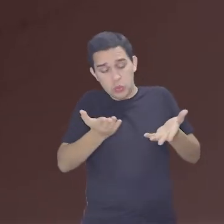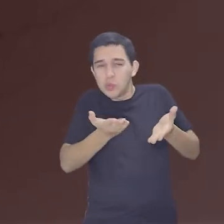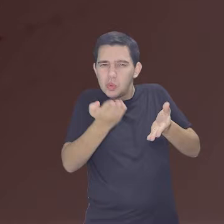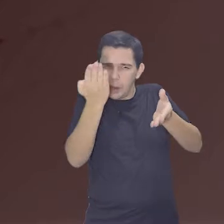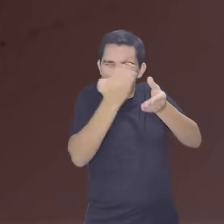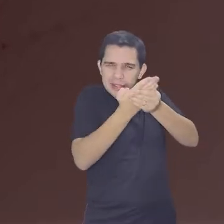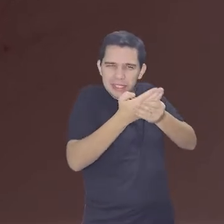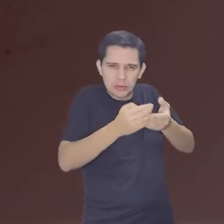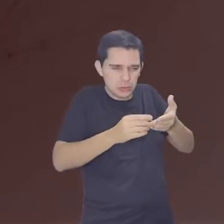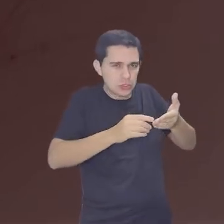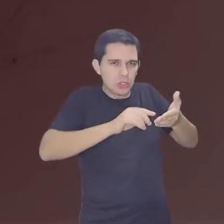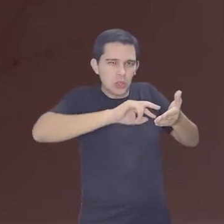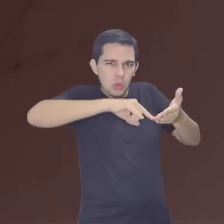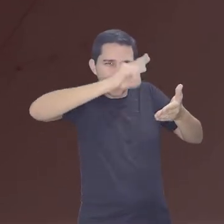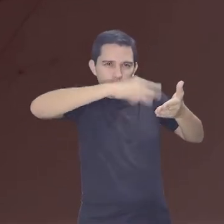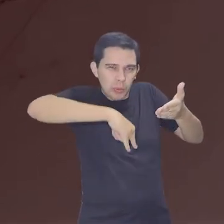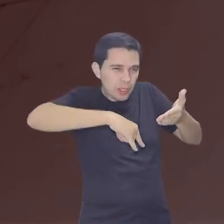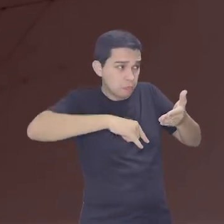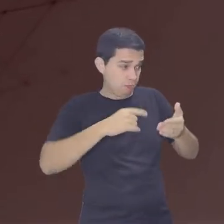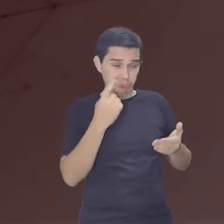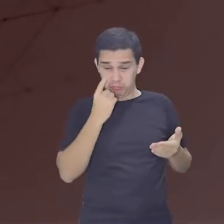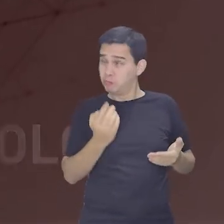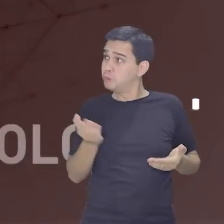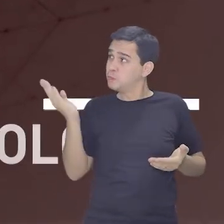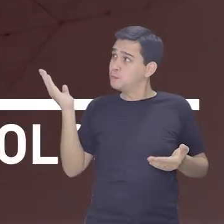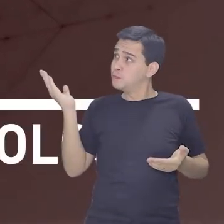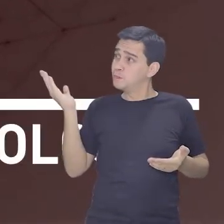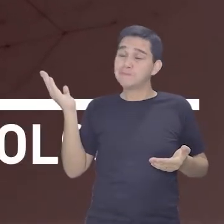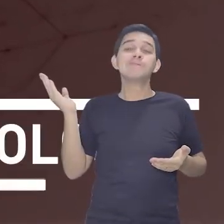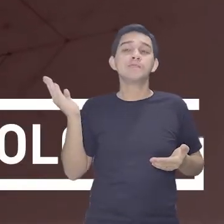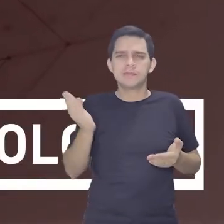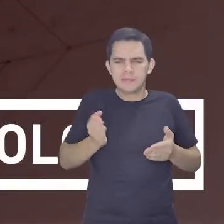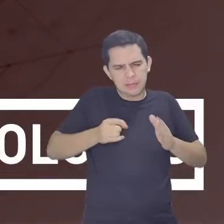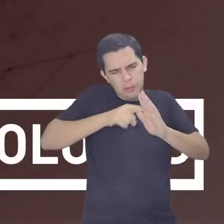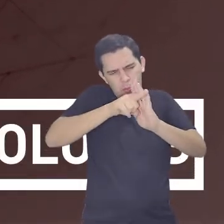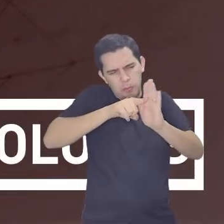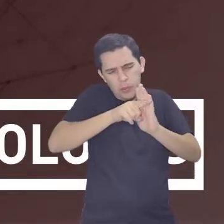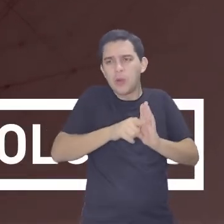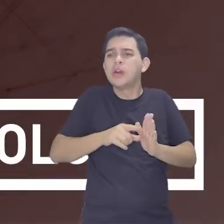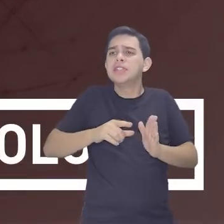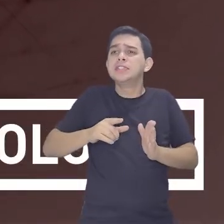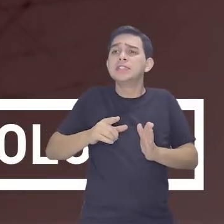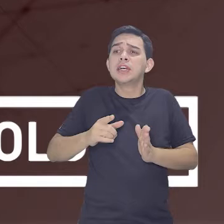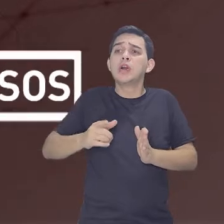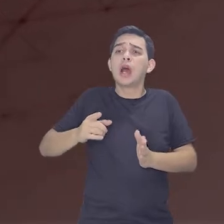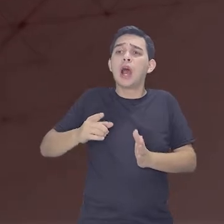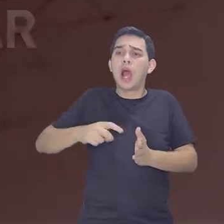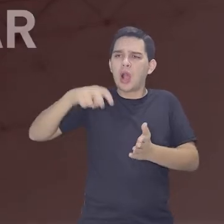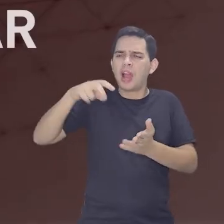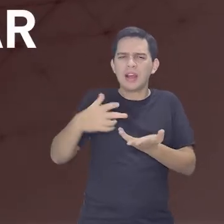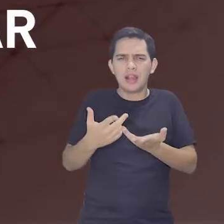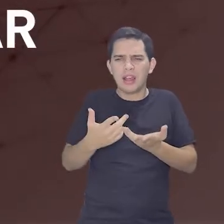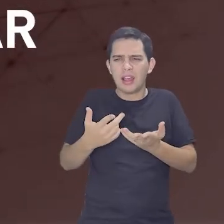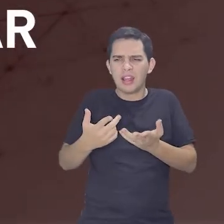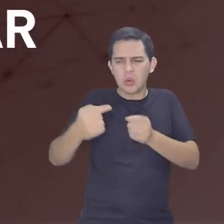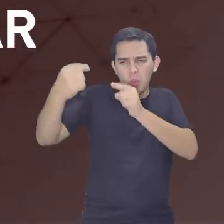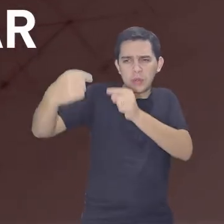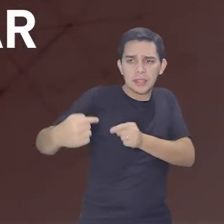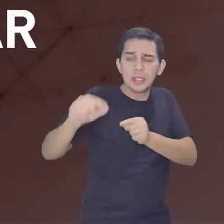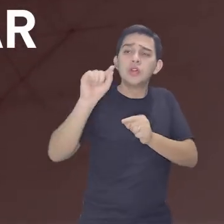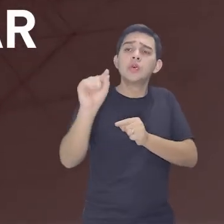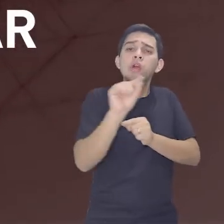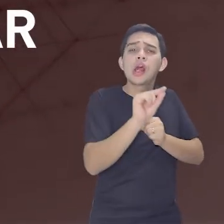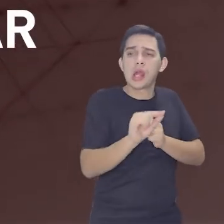criminal comum que estava correndo na DH a respeito dos homicídios, né, dolosos. E havia um inquérito